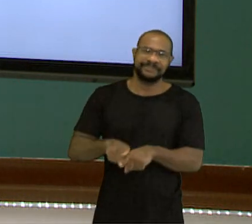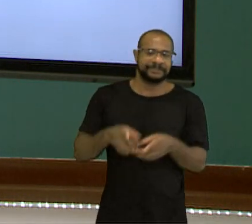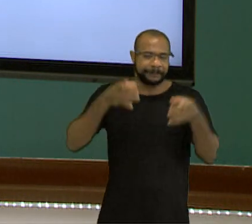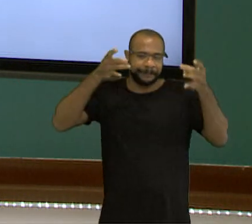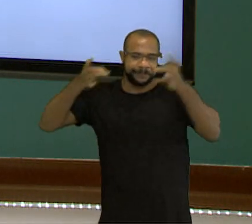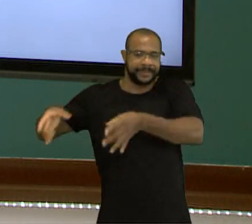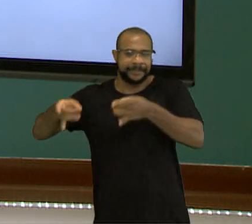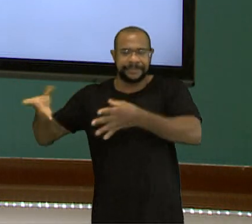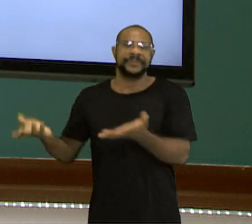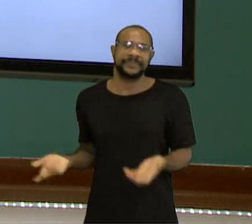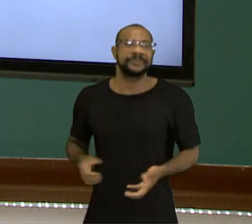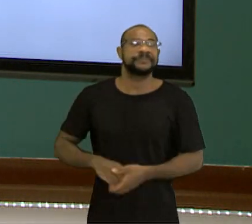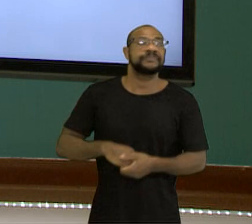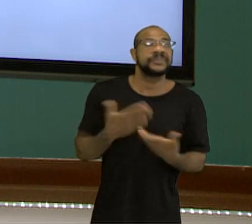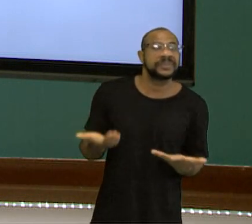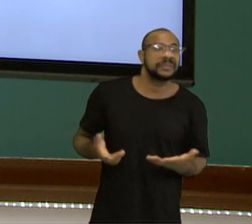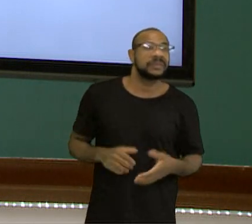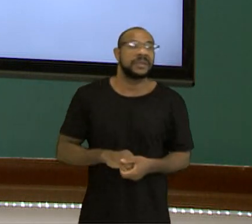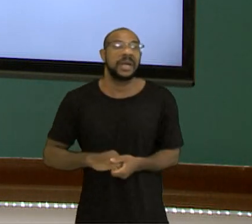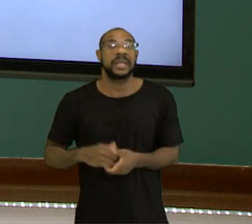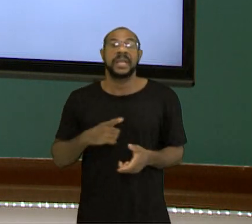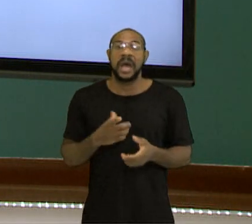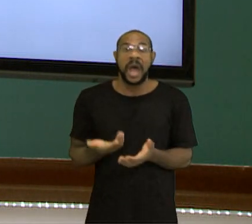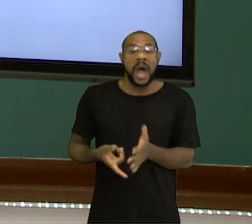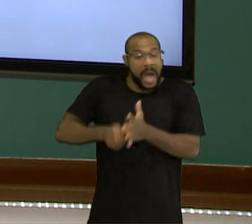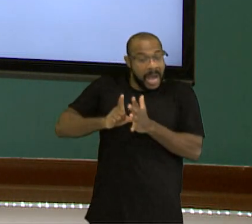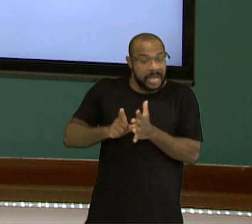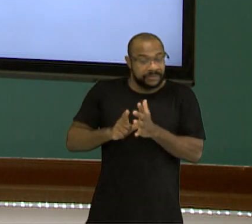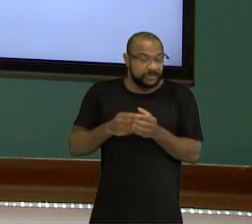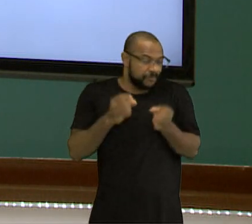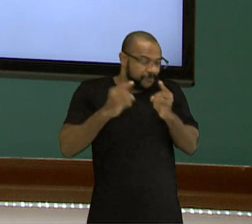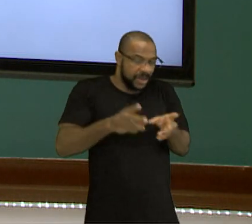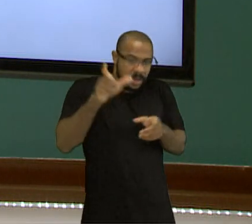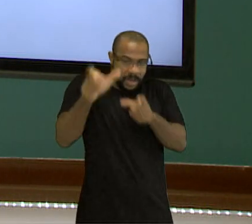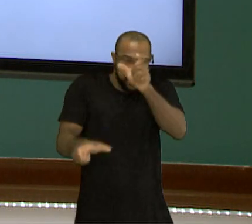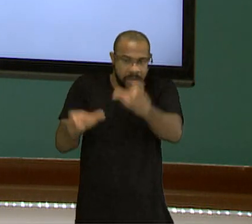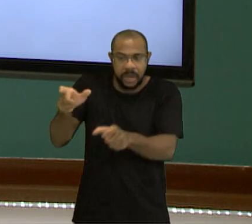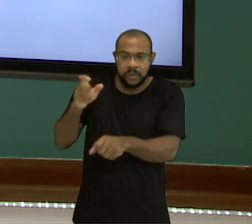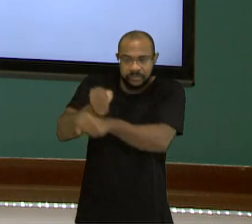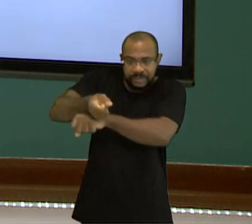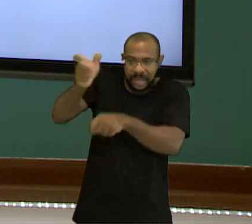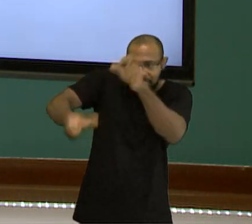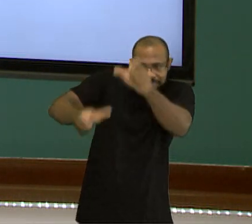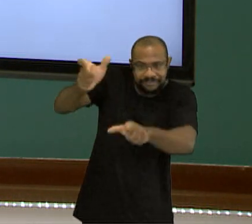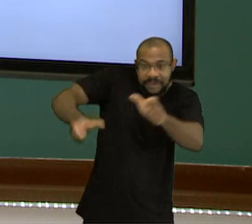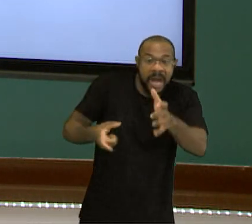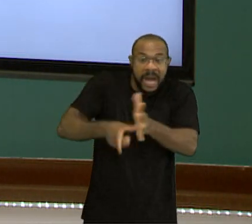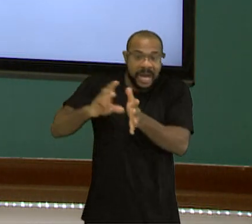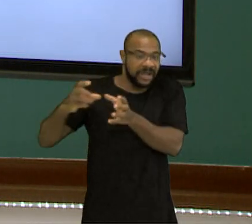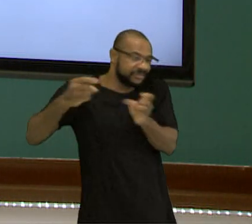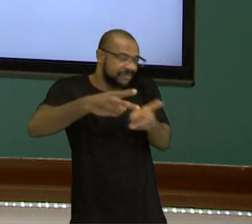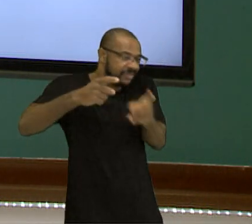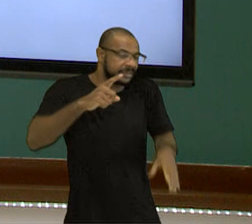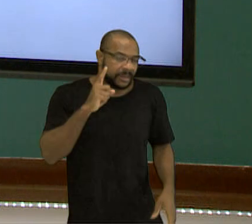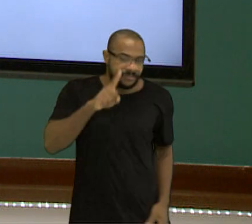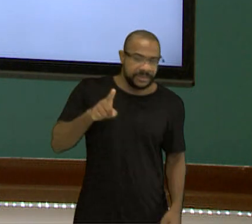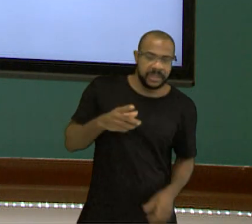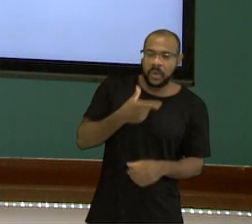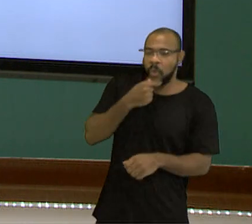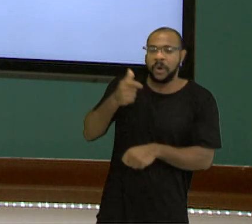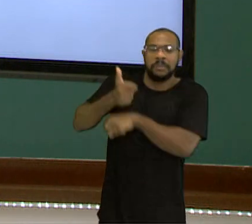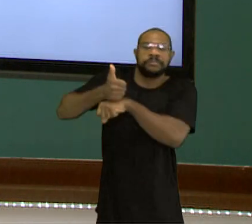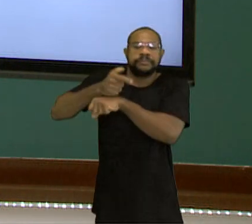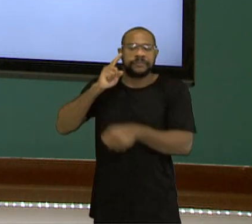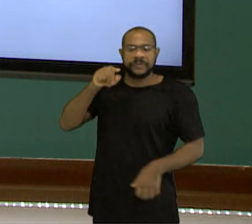entrada, que eles eram examinados antes de ser comercializados. Então, se examinava as condições de saúde do escravo, eles eram